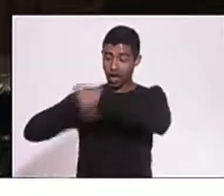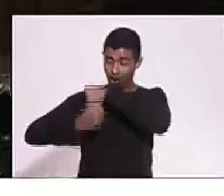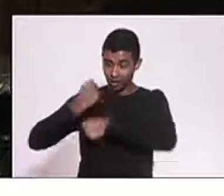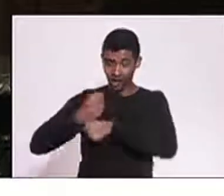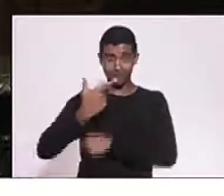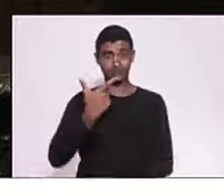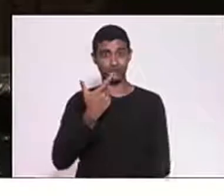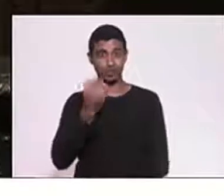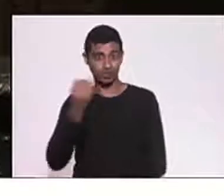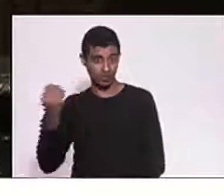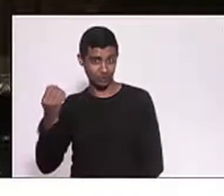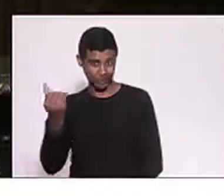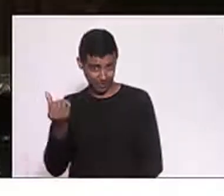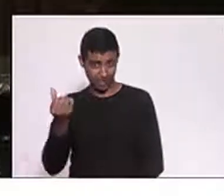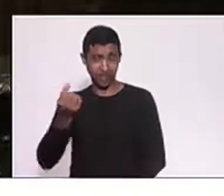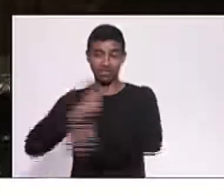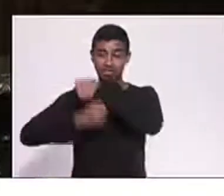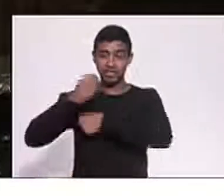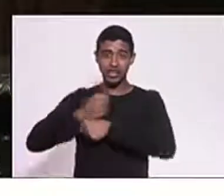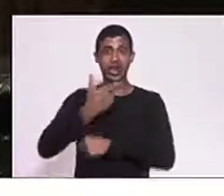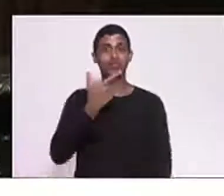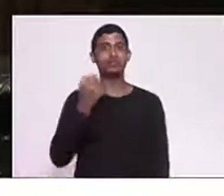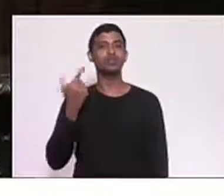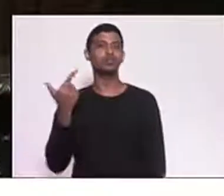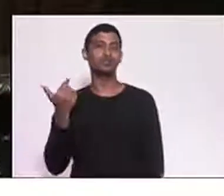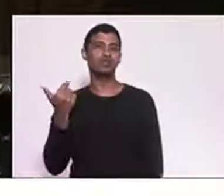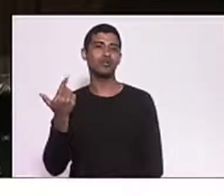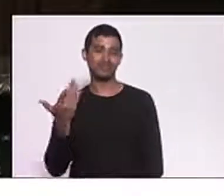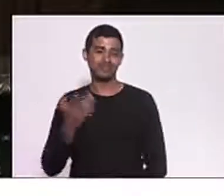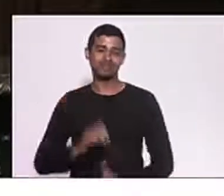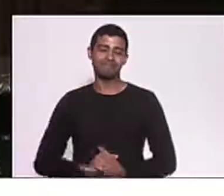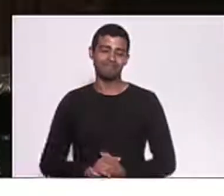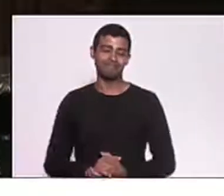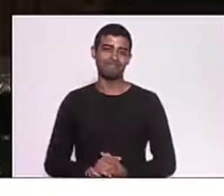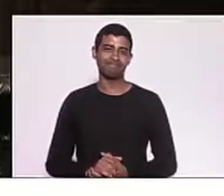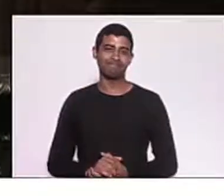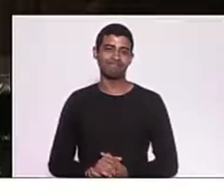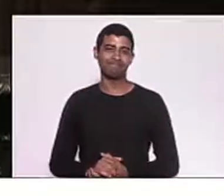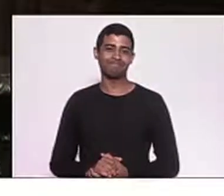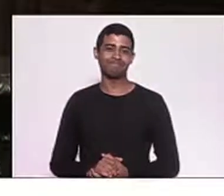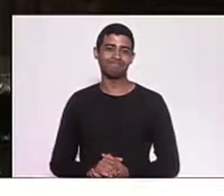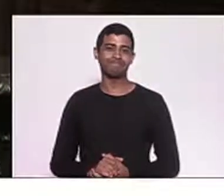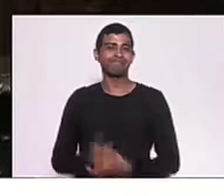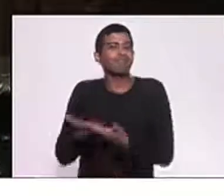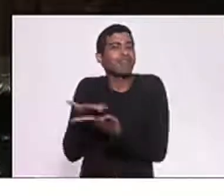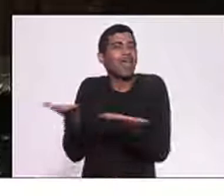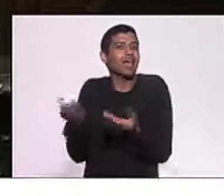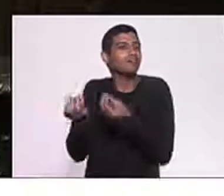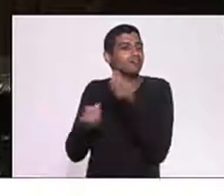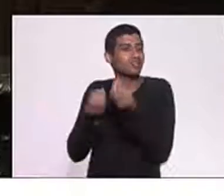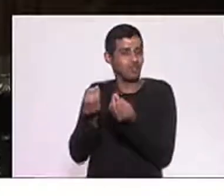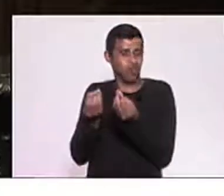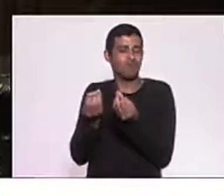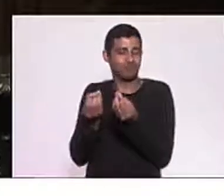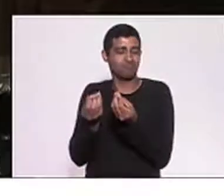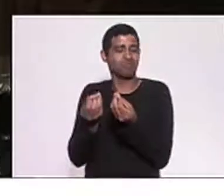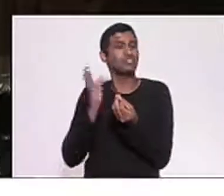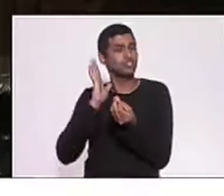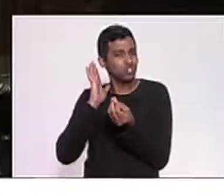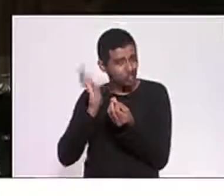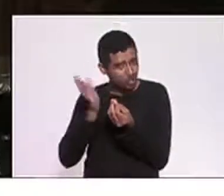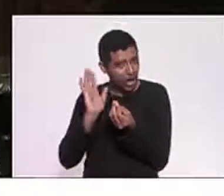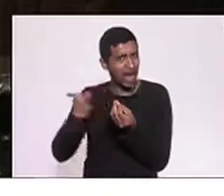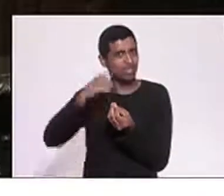2006 e 2012 foram tratados na audiência